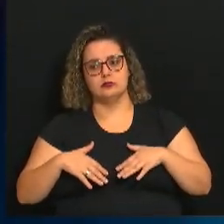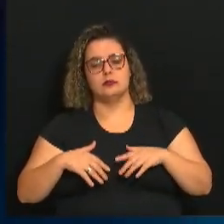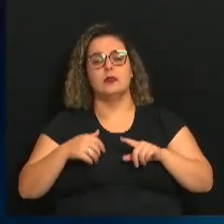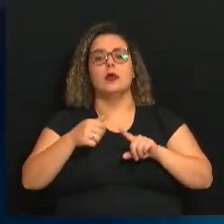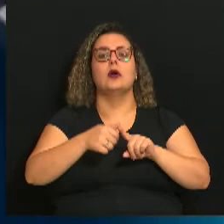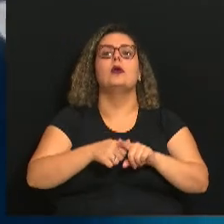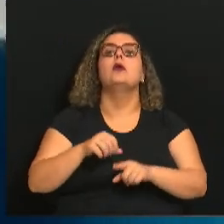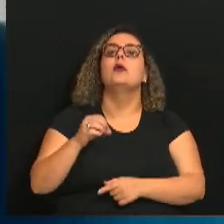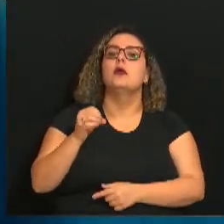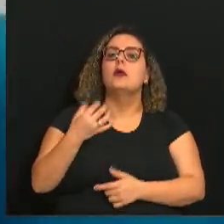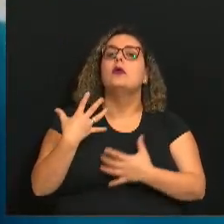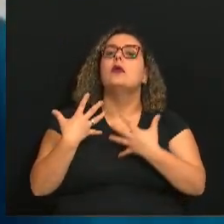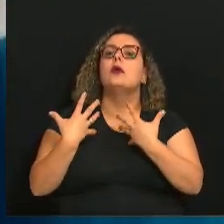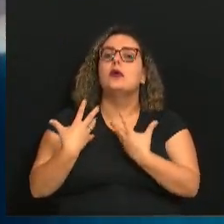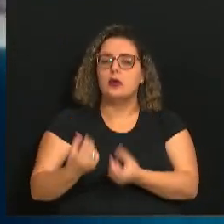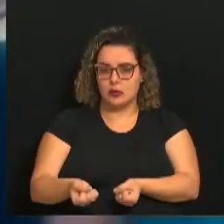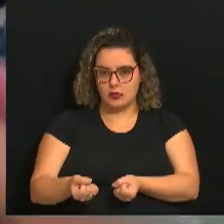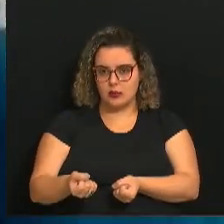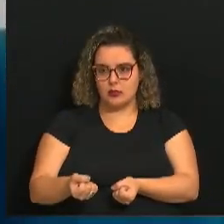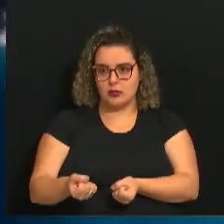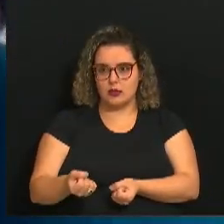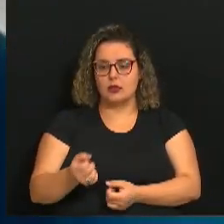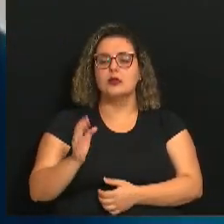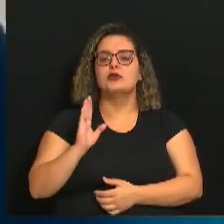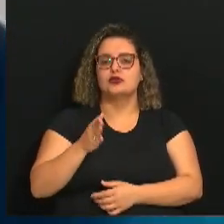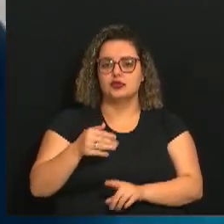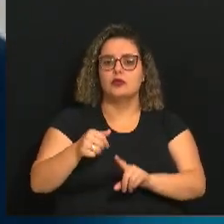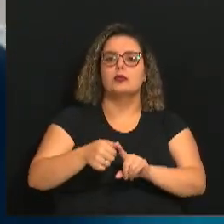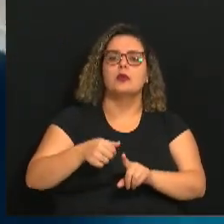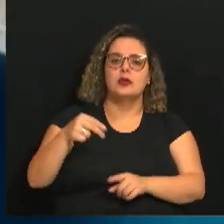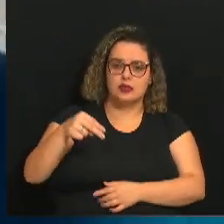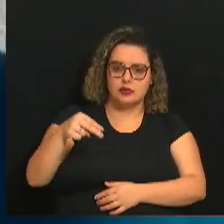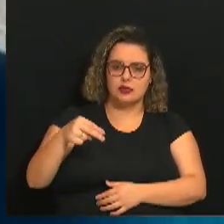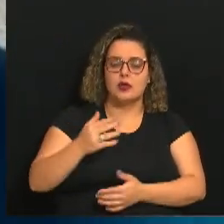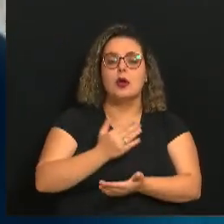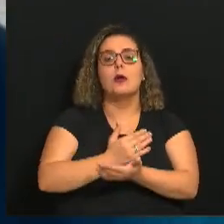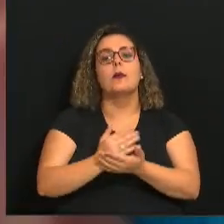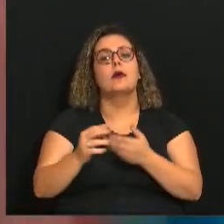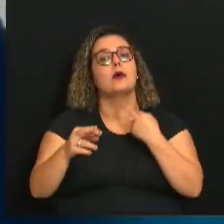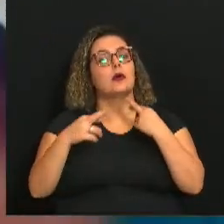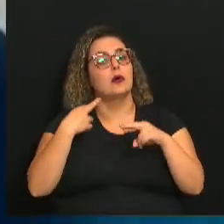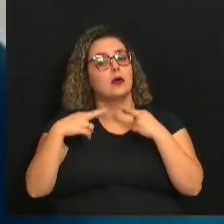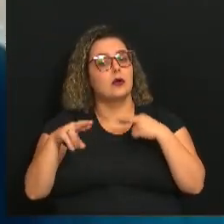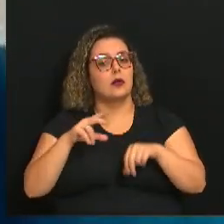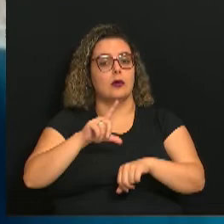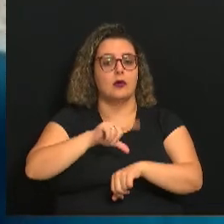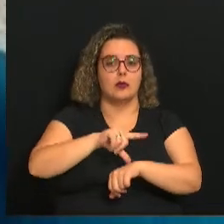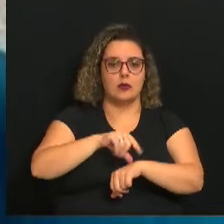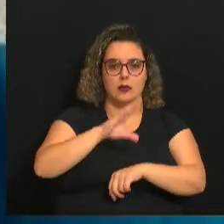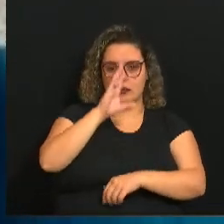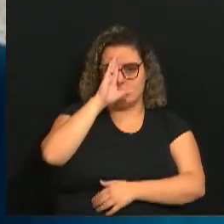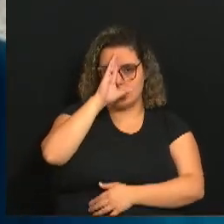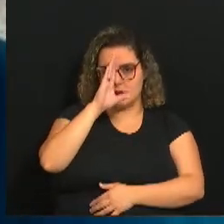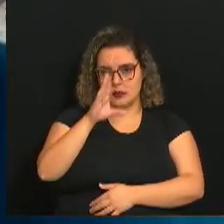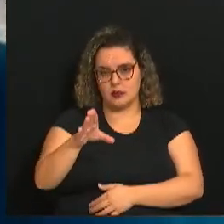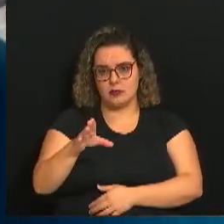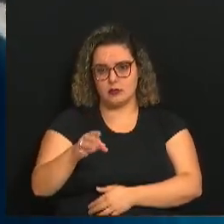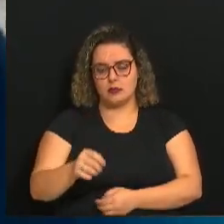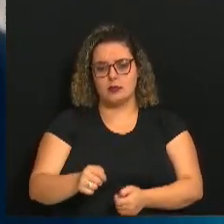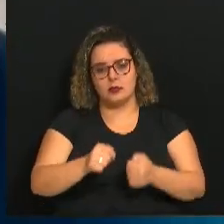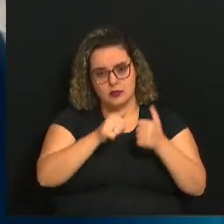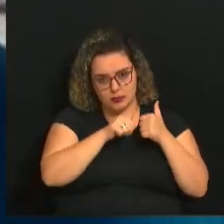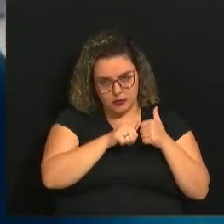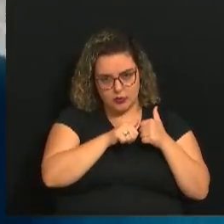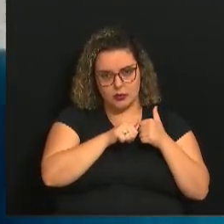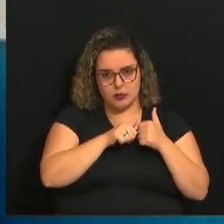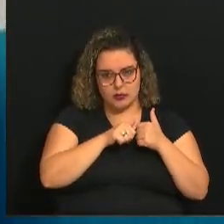empresa assume, já em novembro começa aí essas reclamações de atraso, principalmente com relação ao vale transporte, que